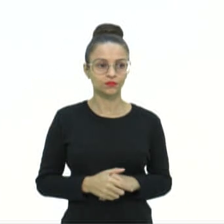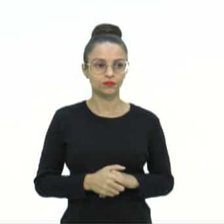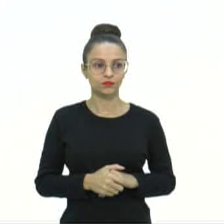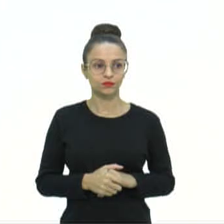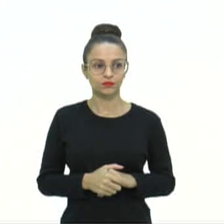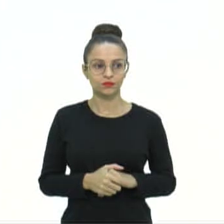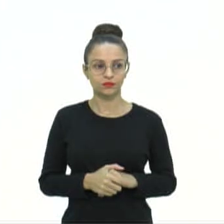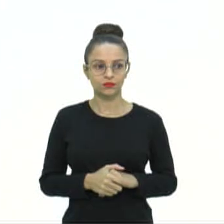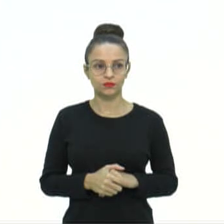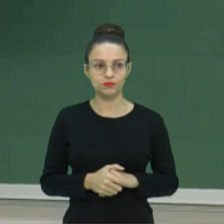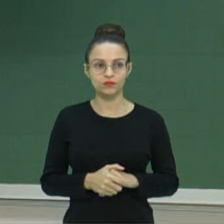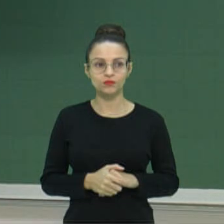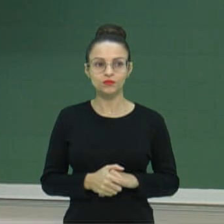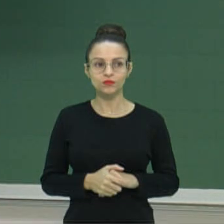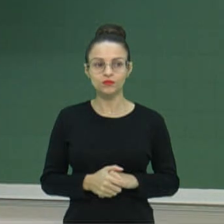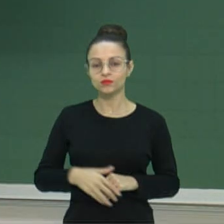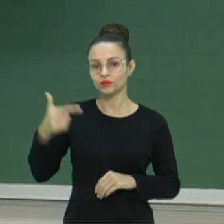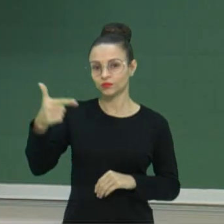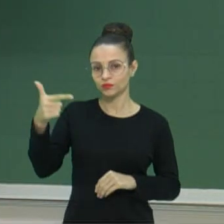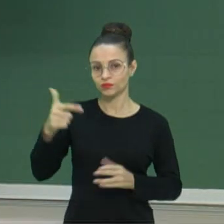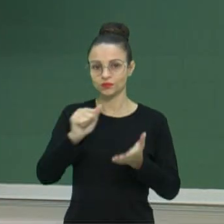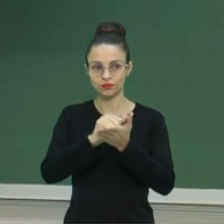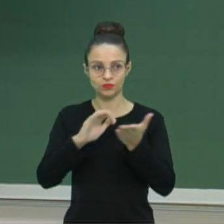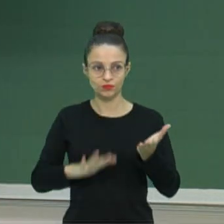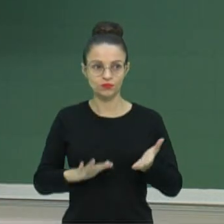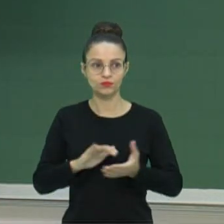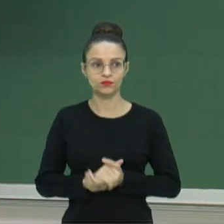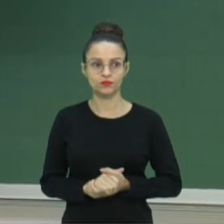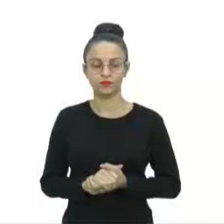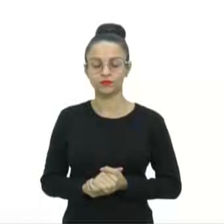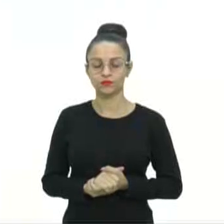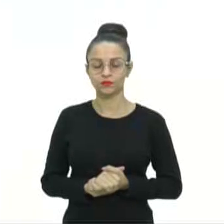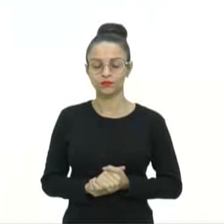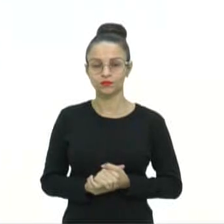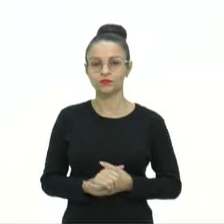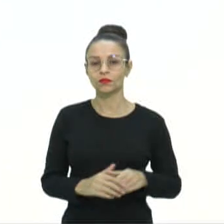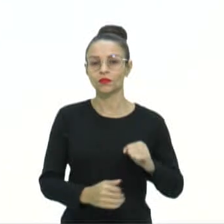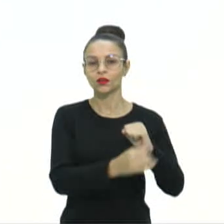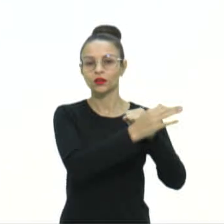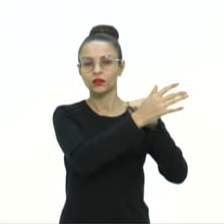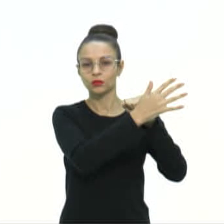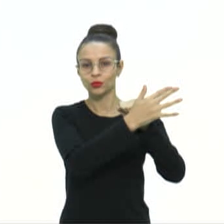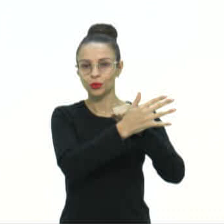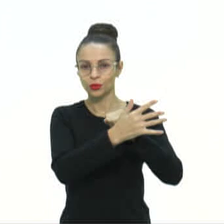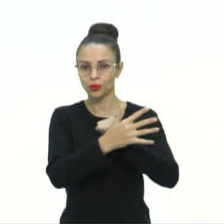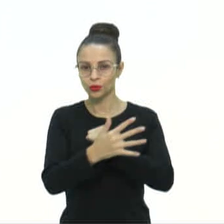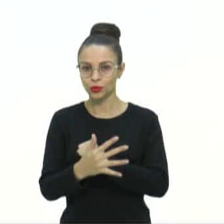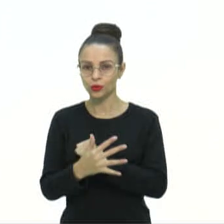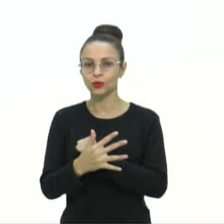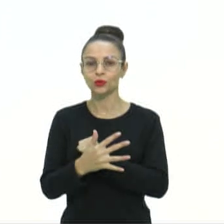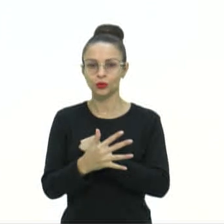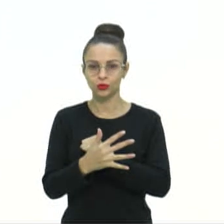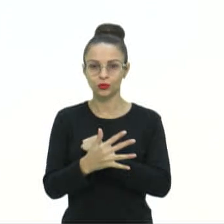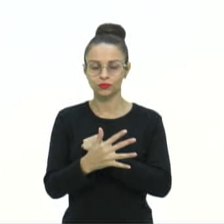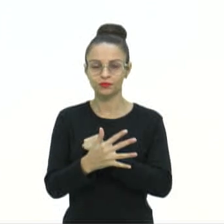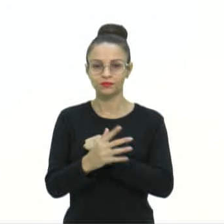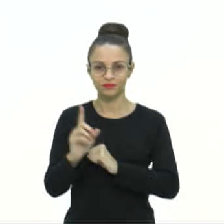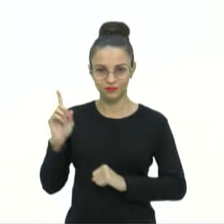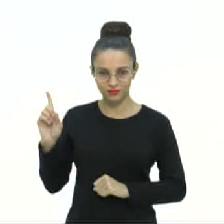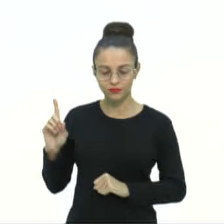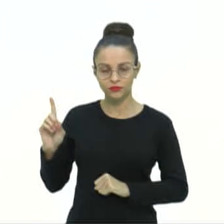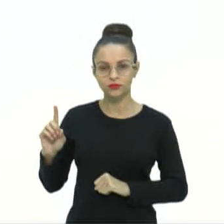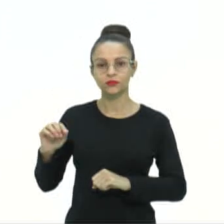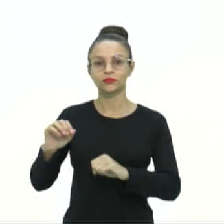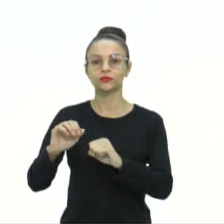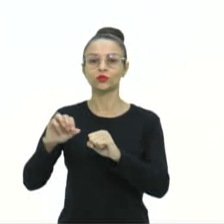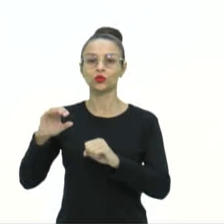Ok? Vamos lá. Segundo exercício, pessoal. A colisão de fragmentos do cometa, não sei das quantas aqui, com